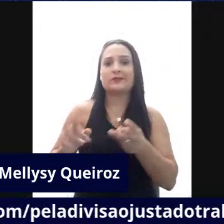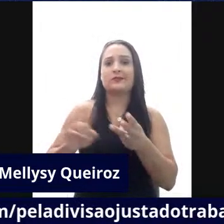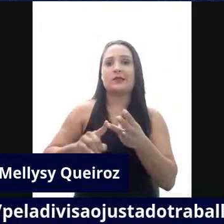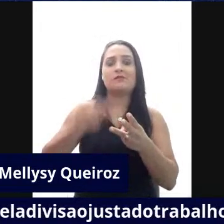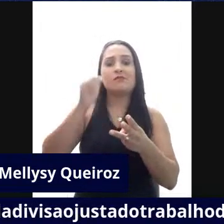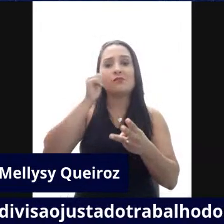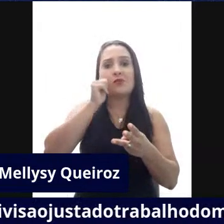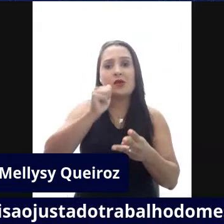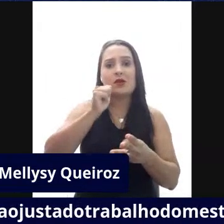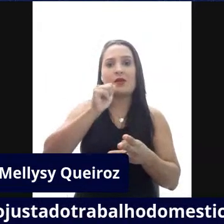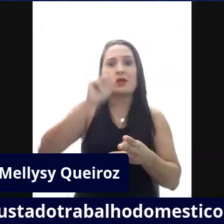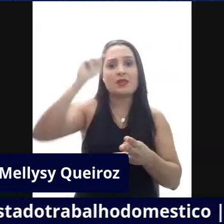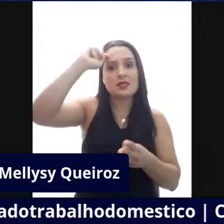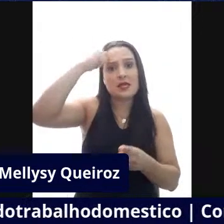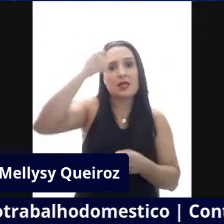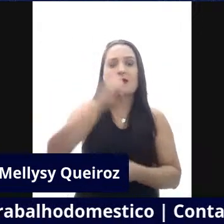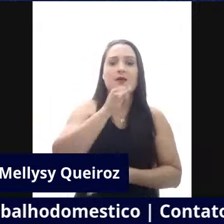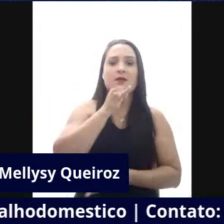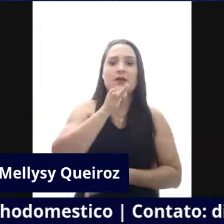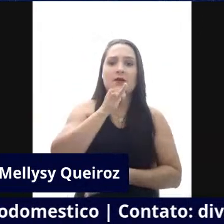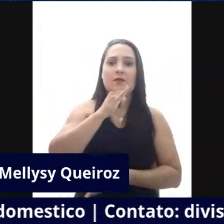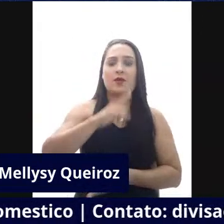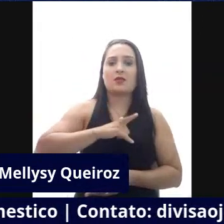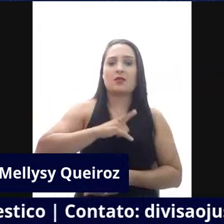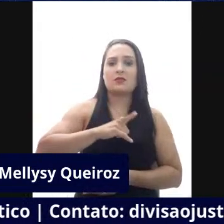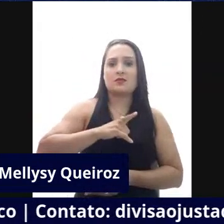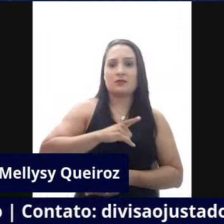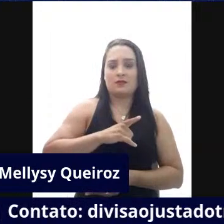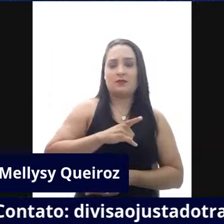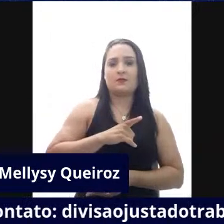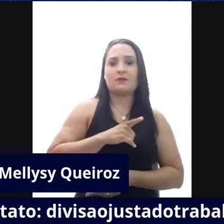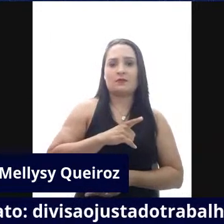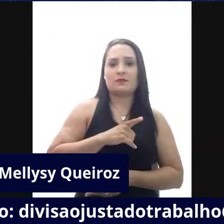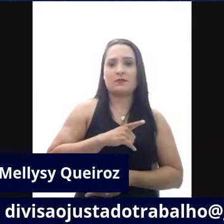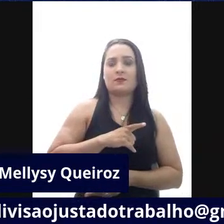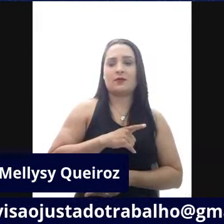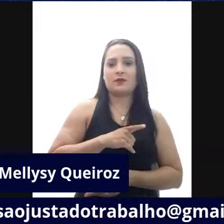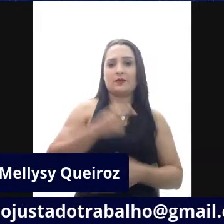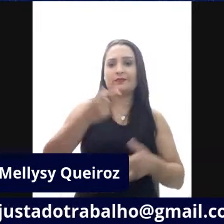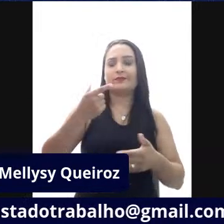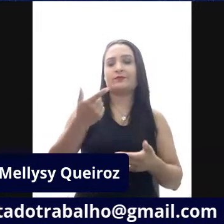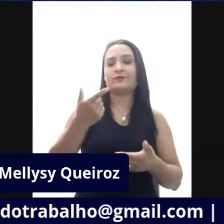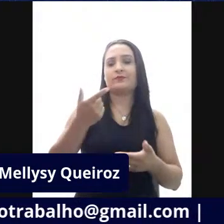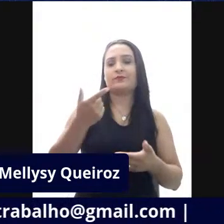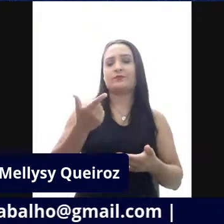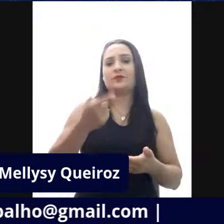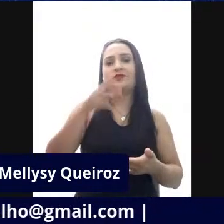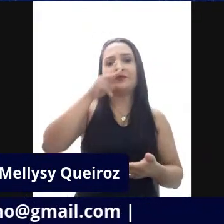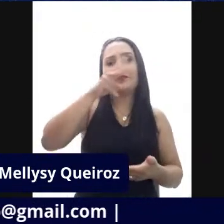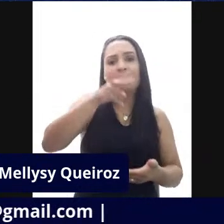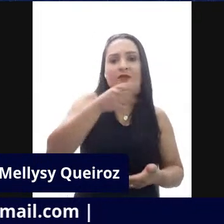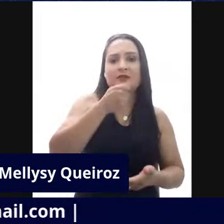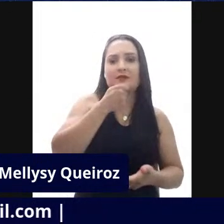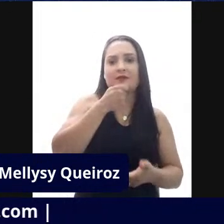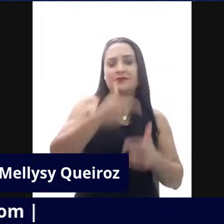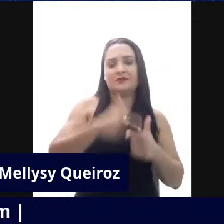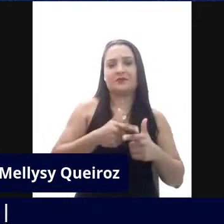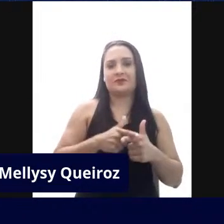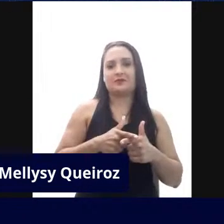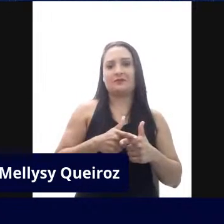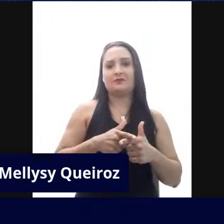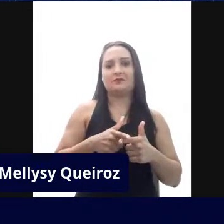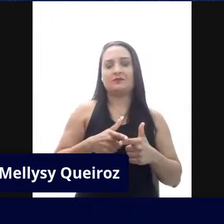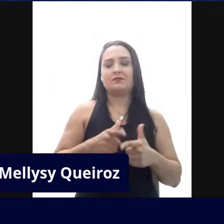estão nessa base de sustentação. Então, é importante a gente trazer